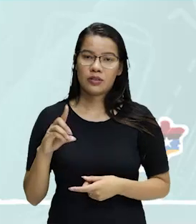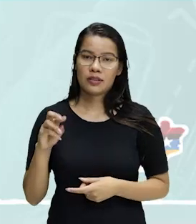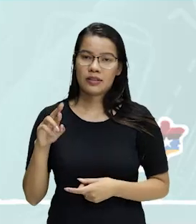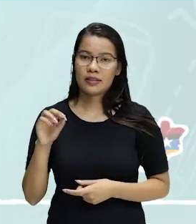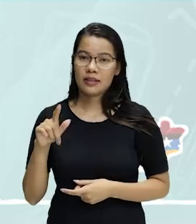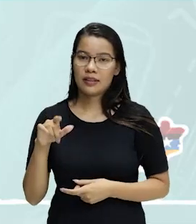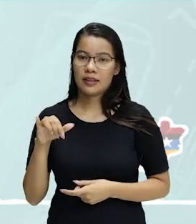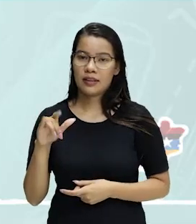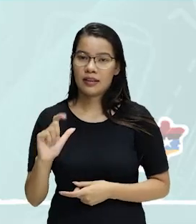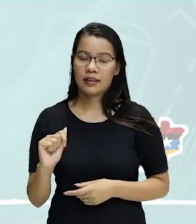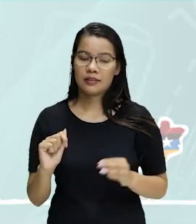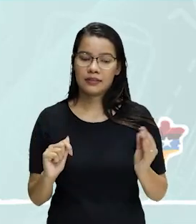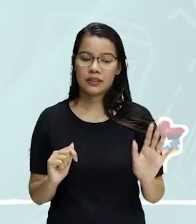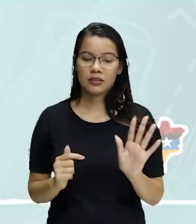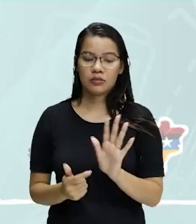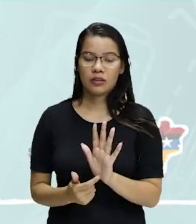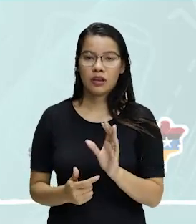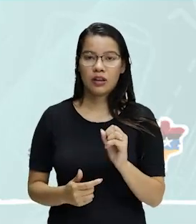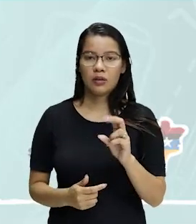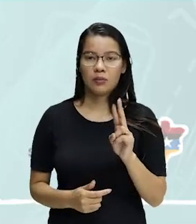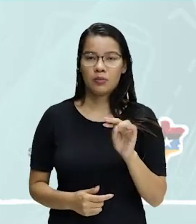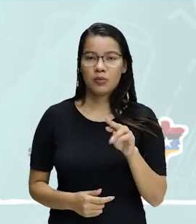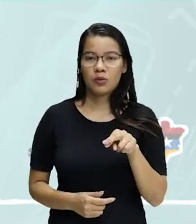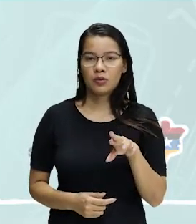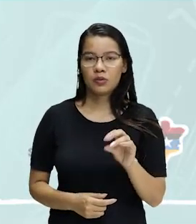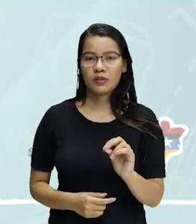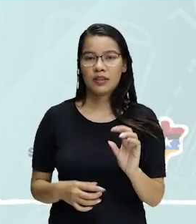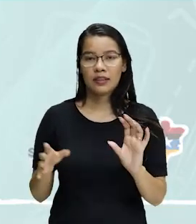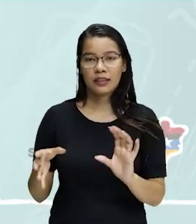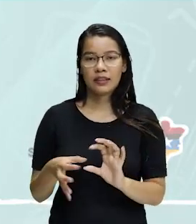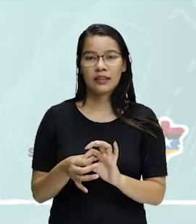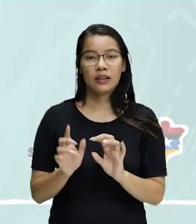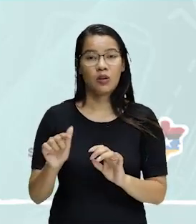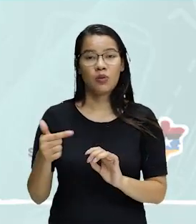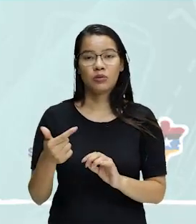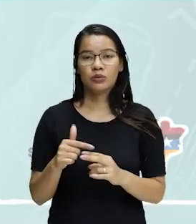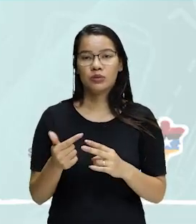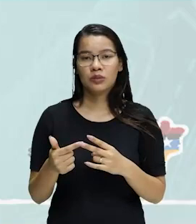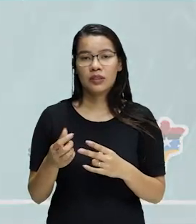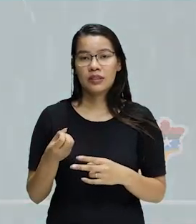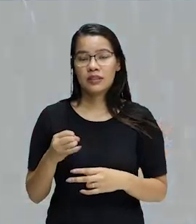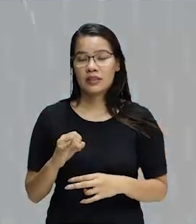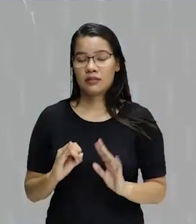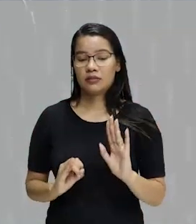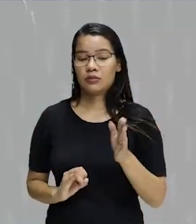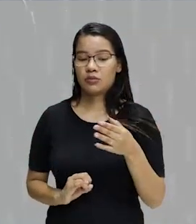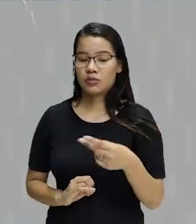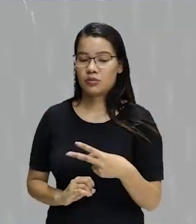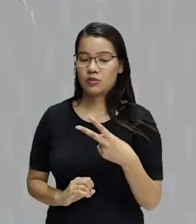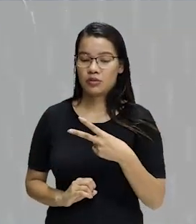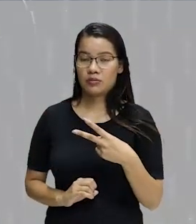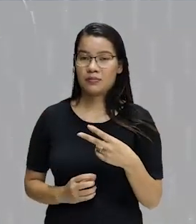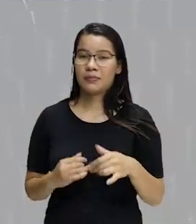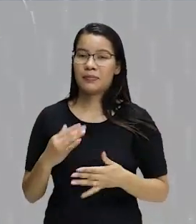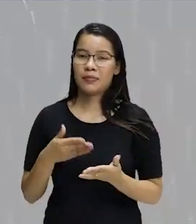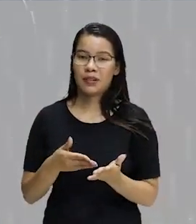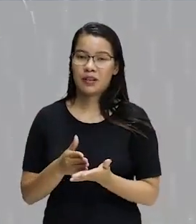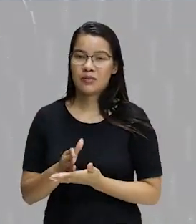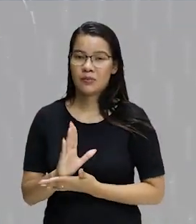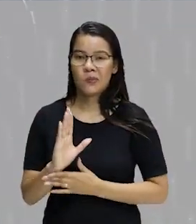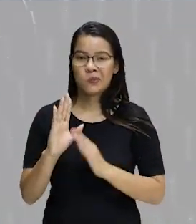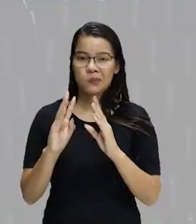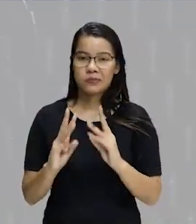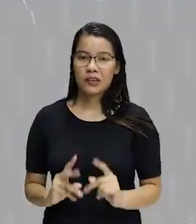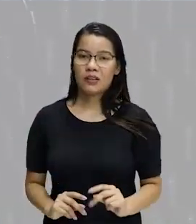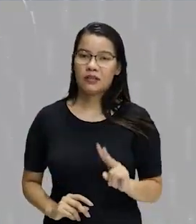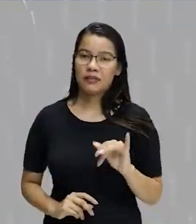ligado a um carbono que está ligado a outros 2 carbonos. O álcool secundário, sofrendo a oxidação, beleza? Vai